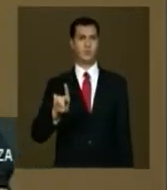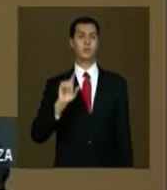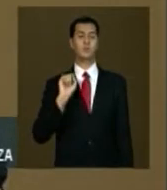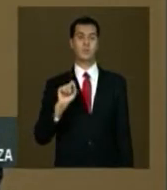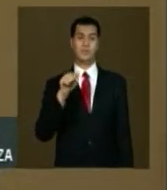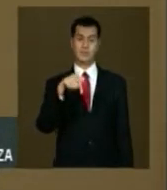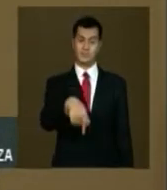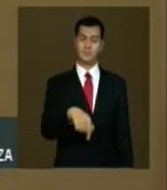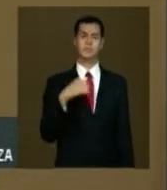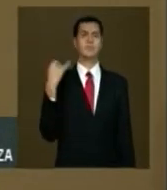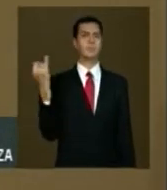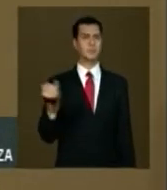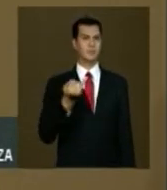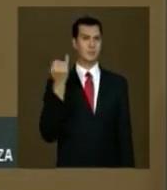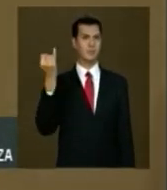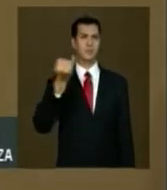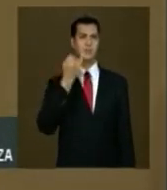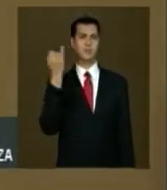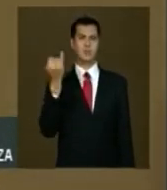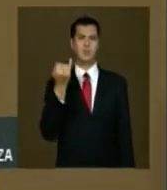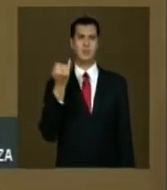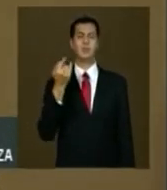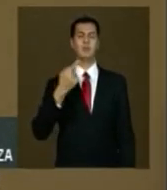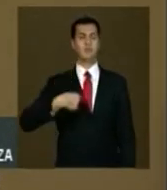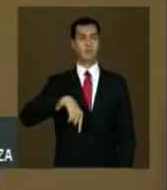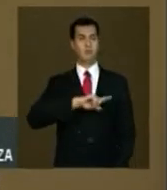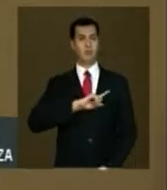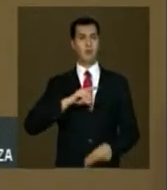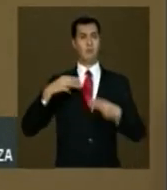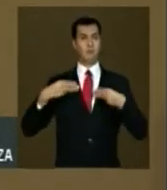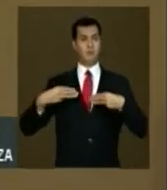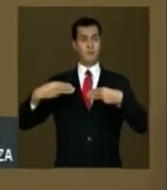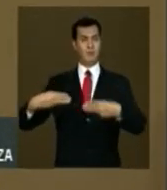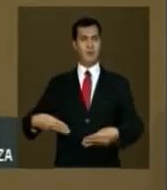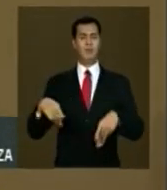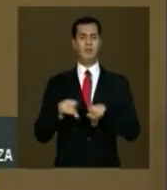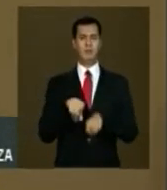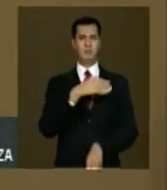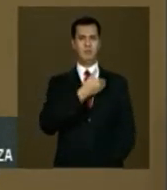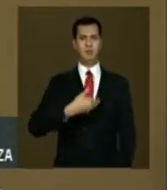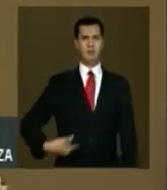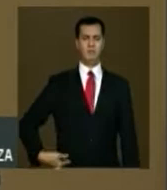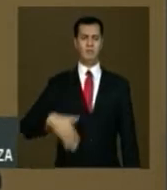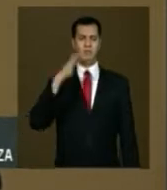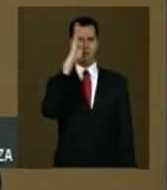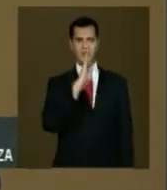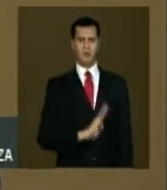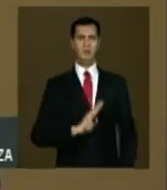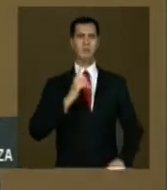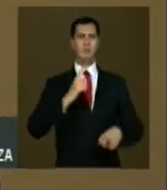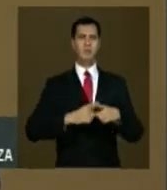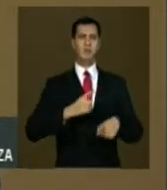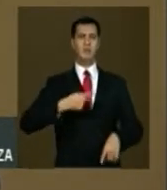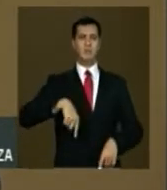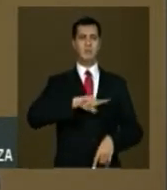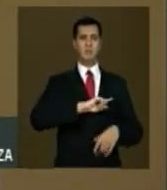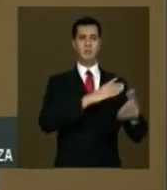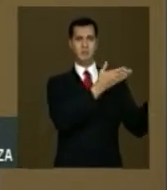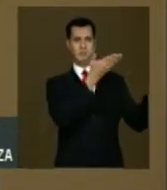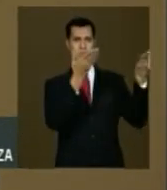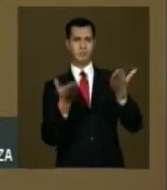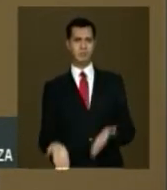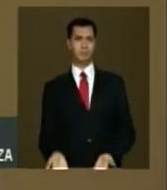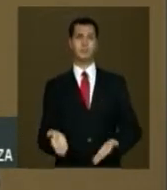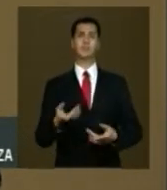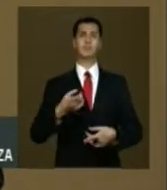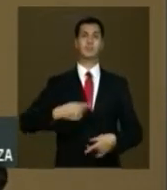grande relevância para o nosso ministério e para o governo brasileiro porque além de receber os para essa troca